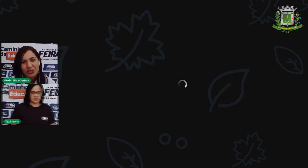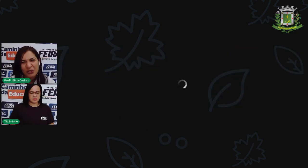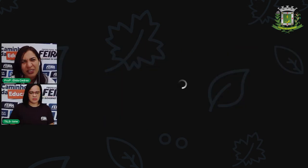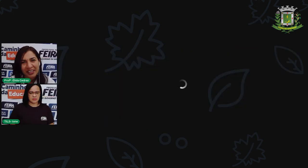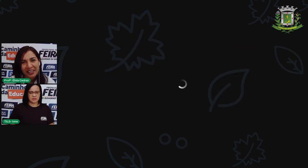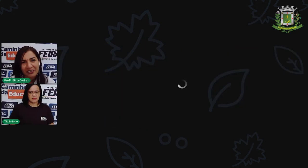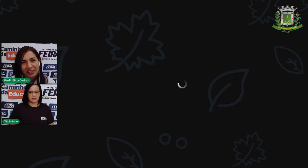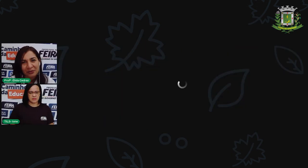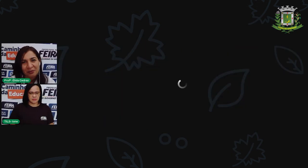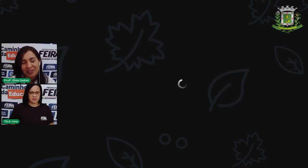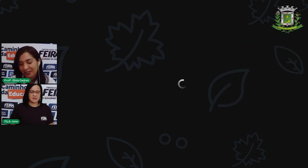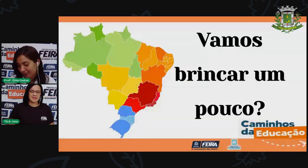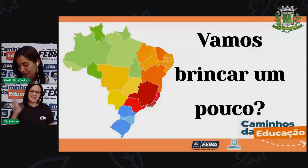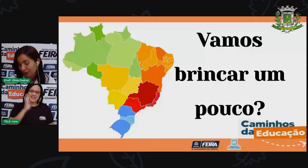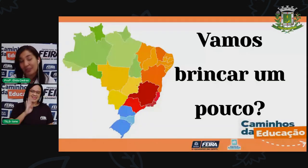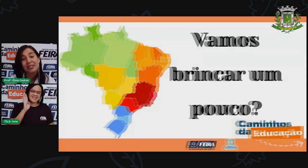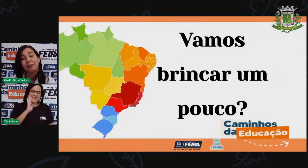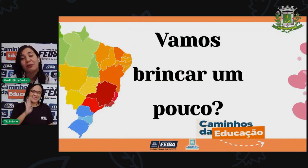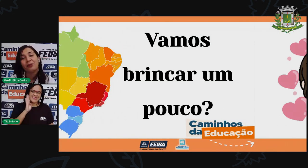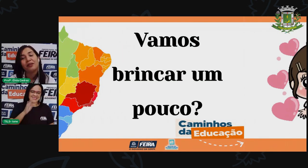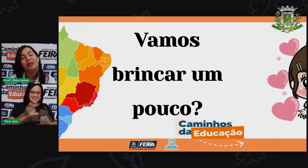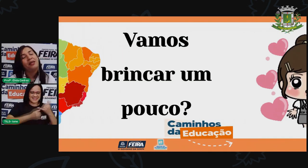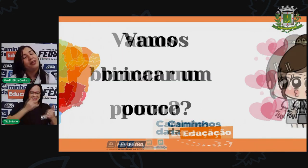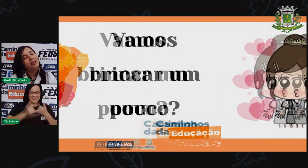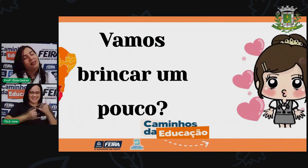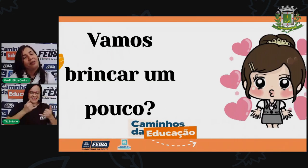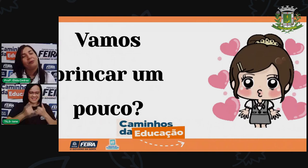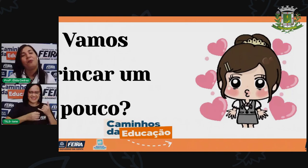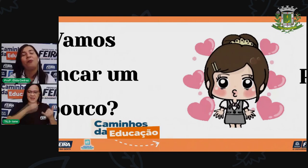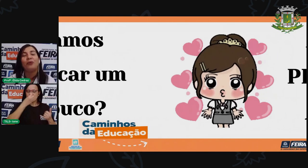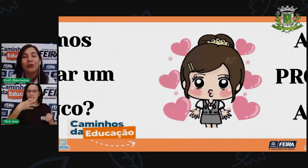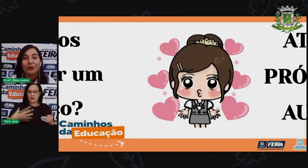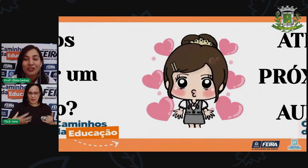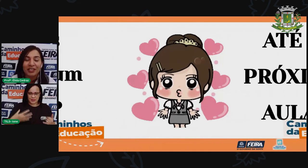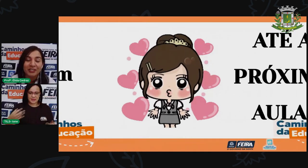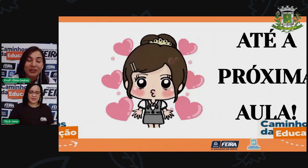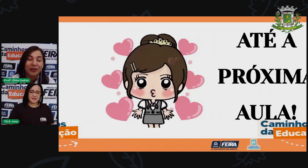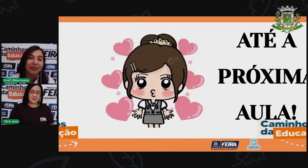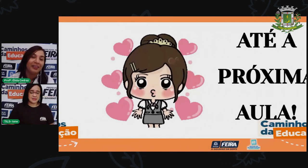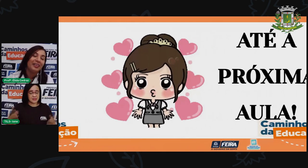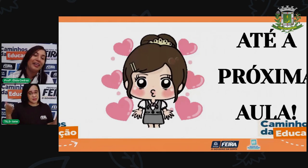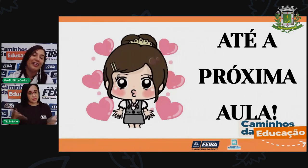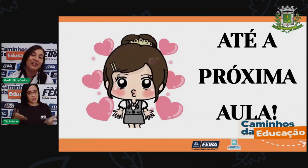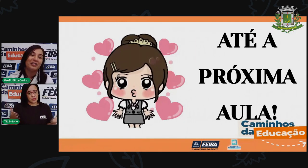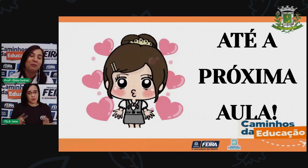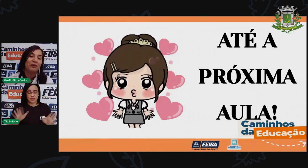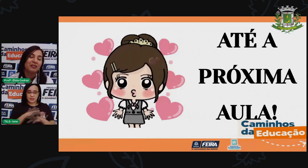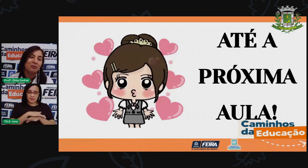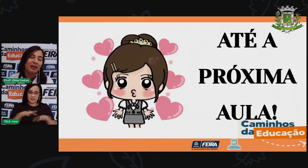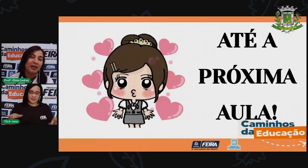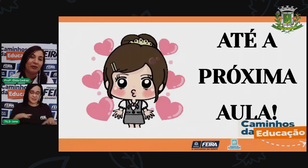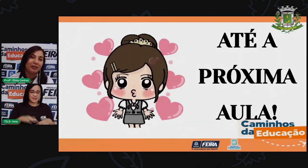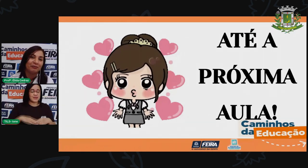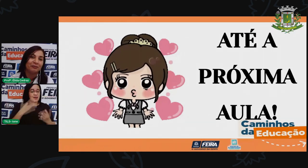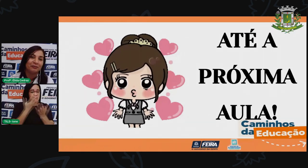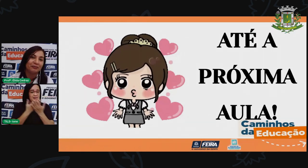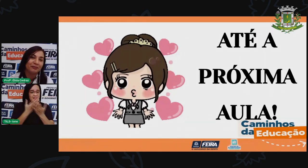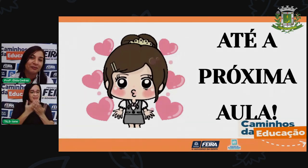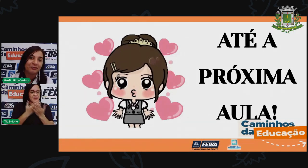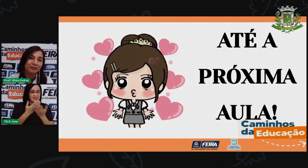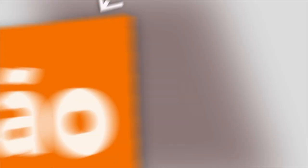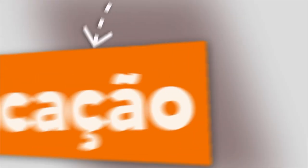Jogo legal, né, turminha? Que coisa boa. Então, por hoje é só e até a nossa próxima aula.